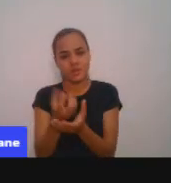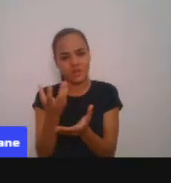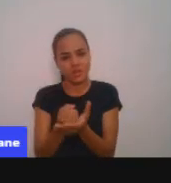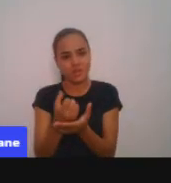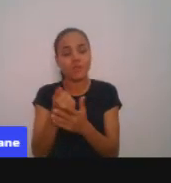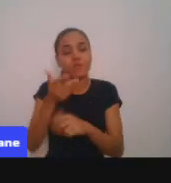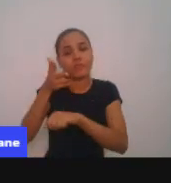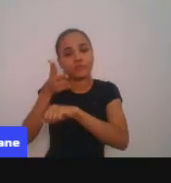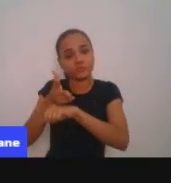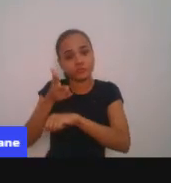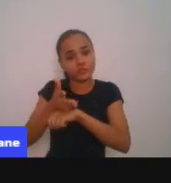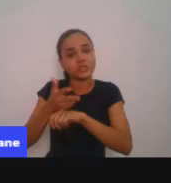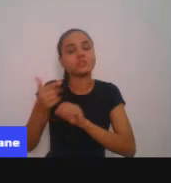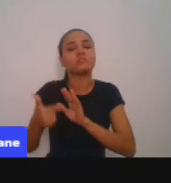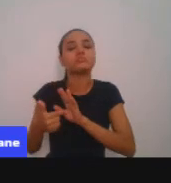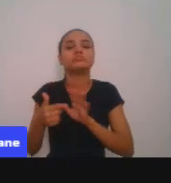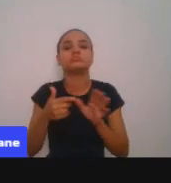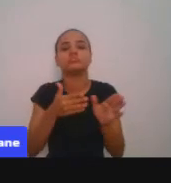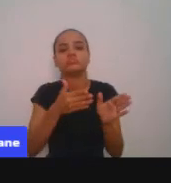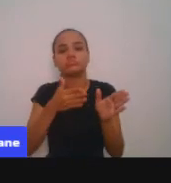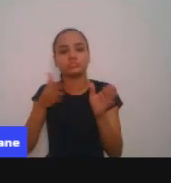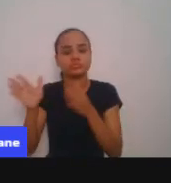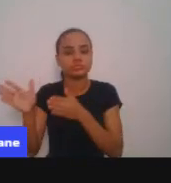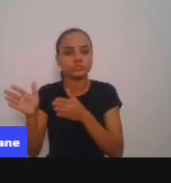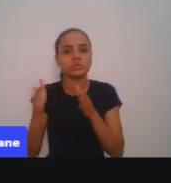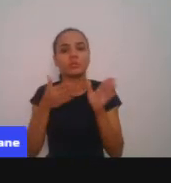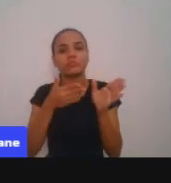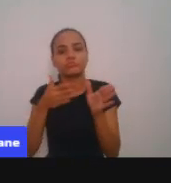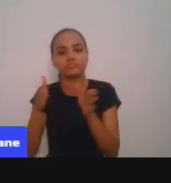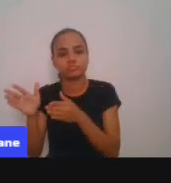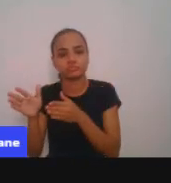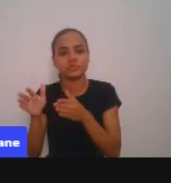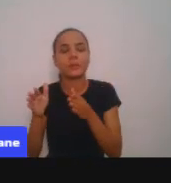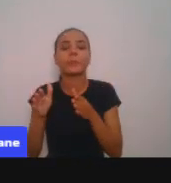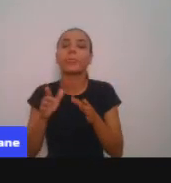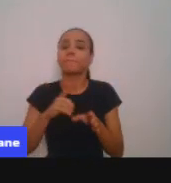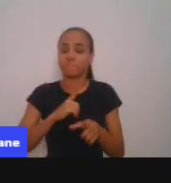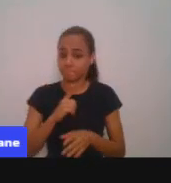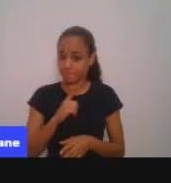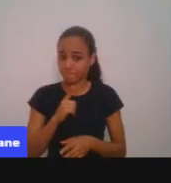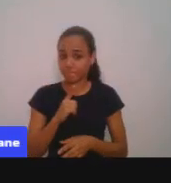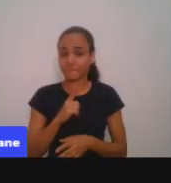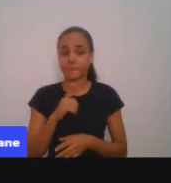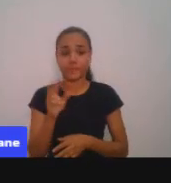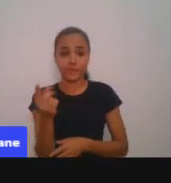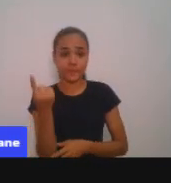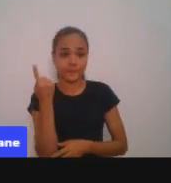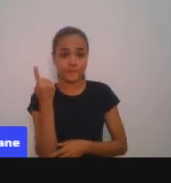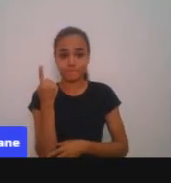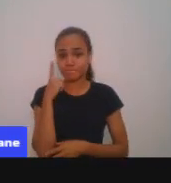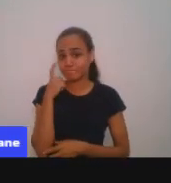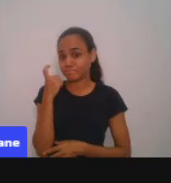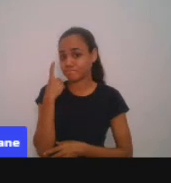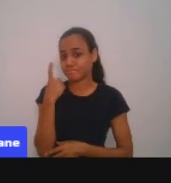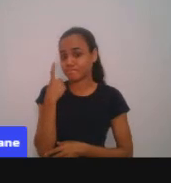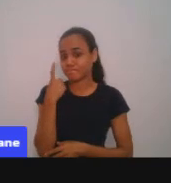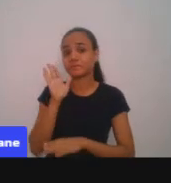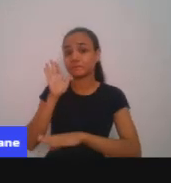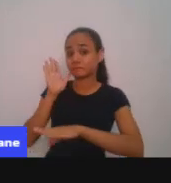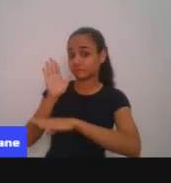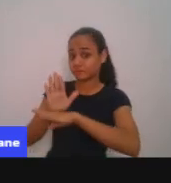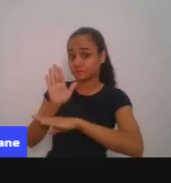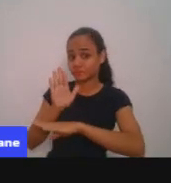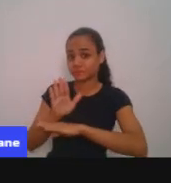um recurso que é muito legal, muito interessante, que pode me ajudar não só a gravar os vídeos, mas